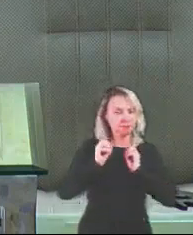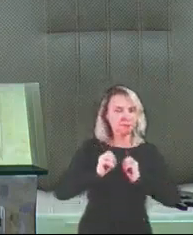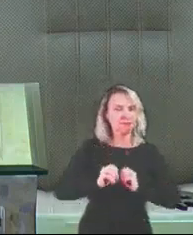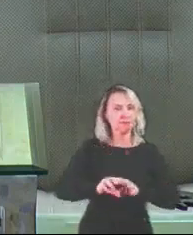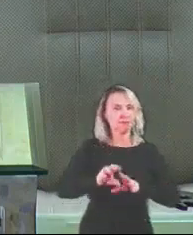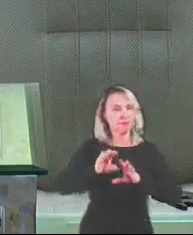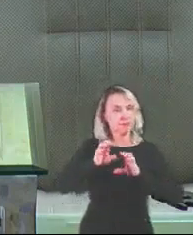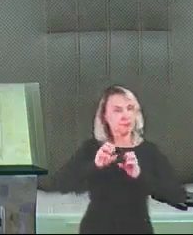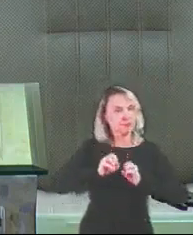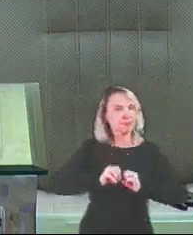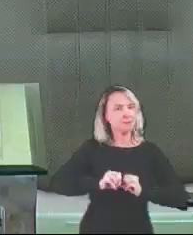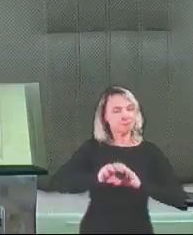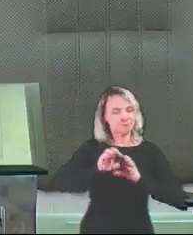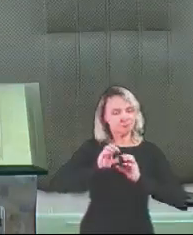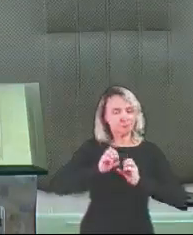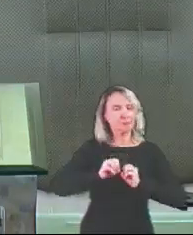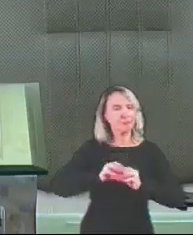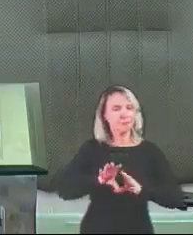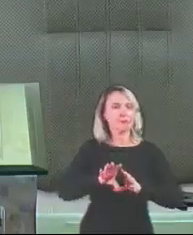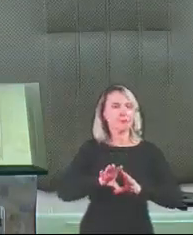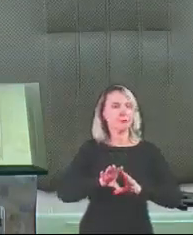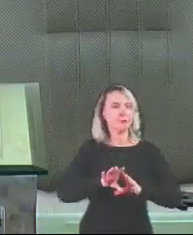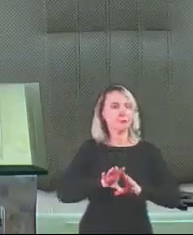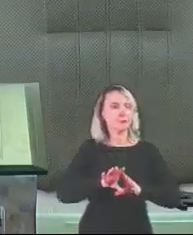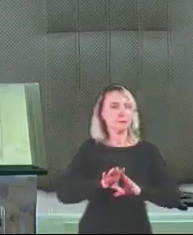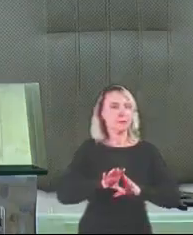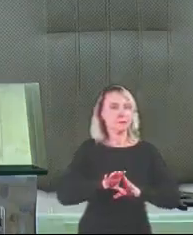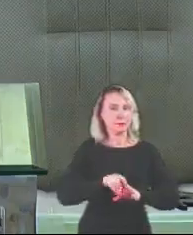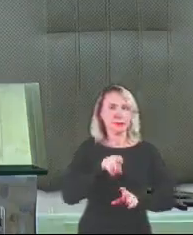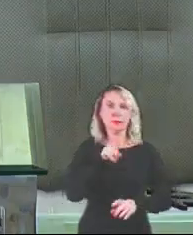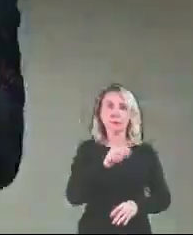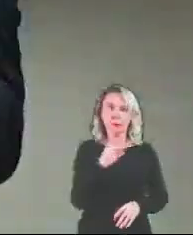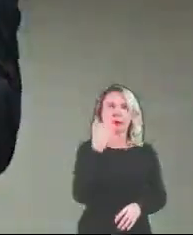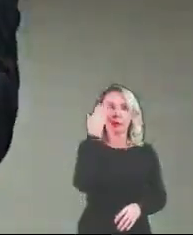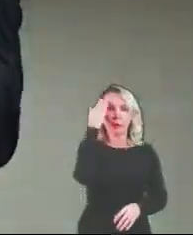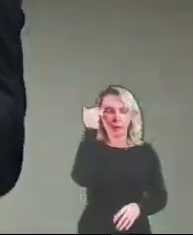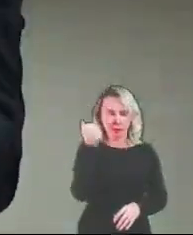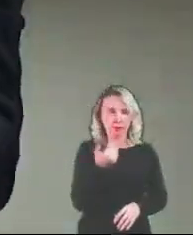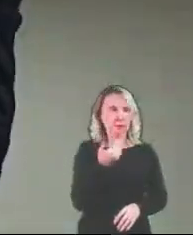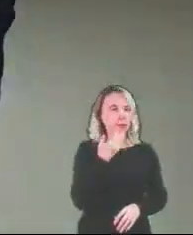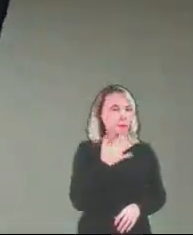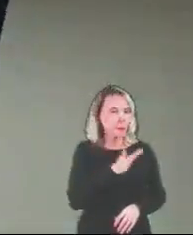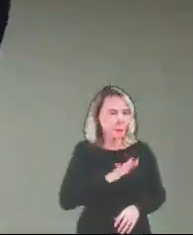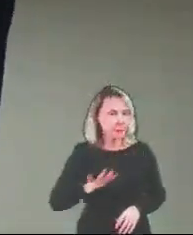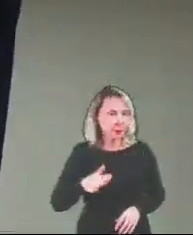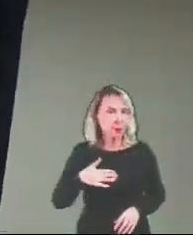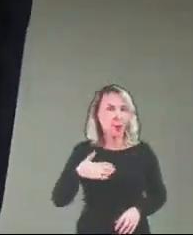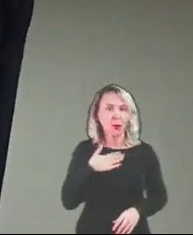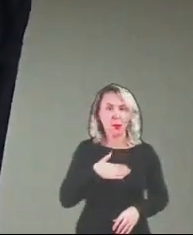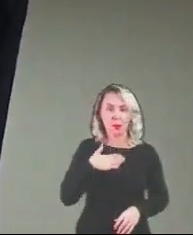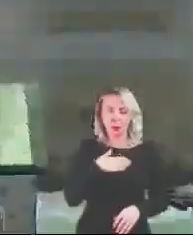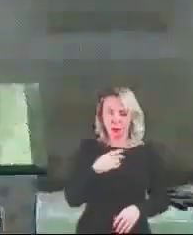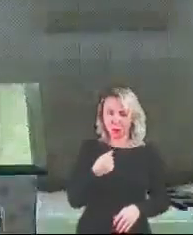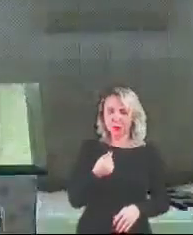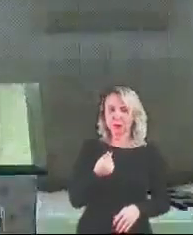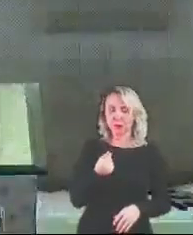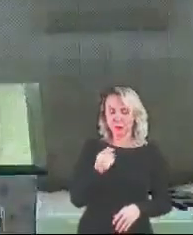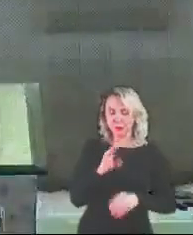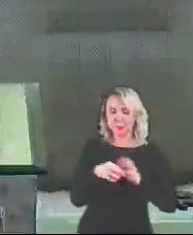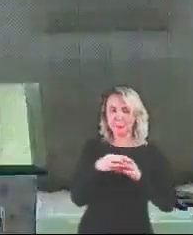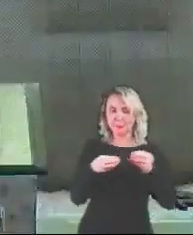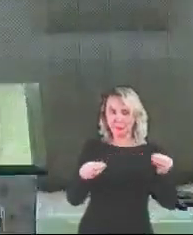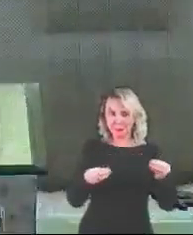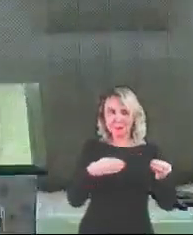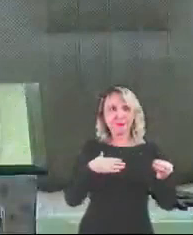dela. Os irmãos sabem que criança gosta de dinheiro, de um trocado, de um presente. Mas há